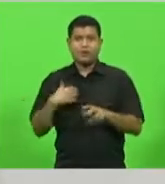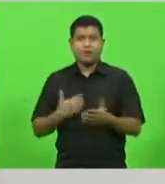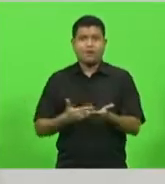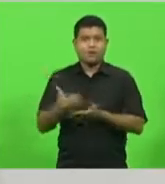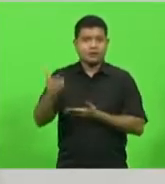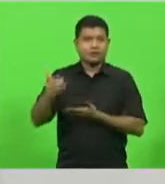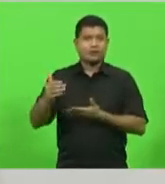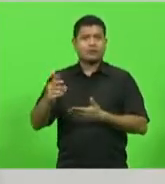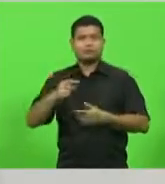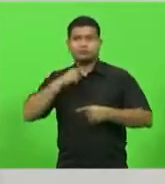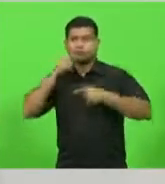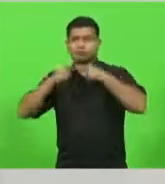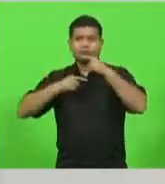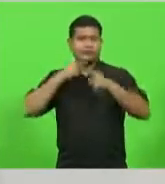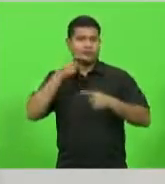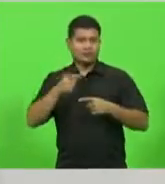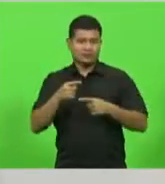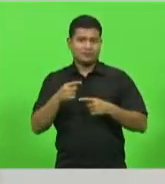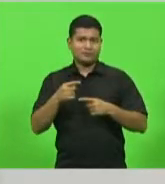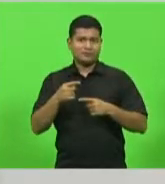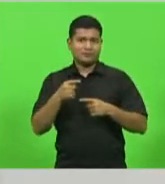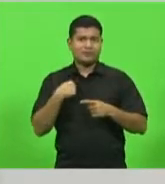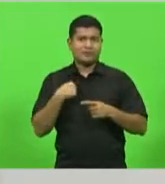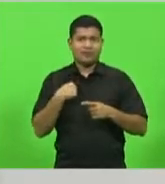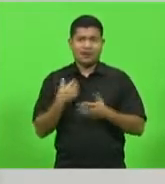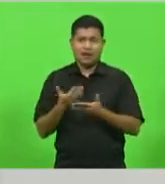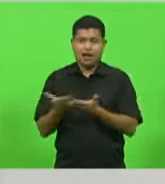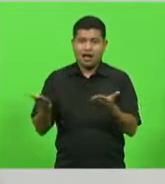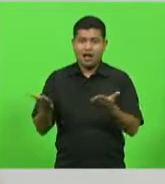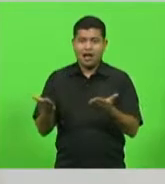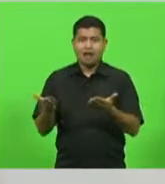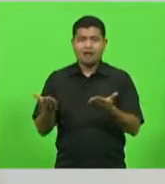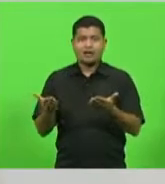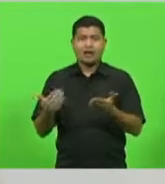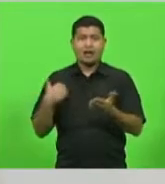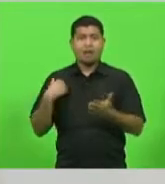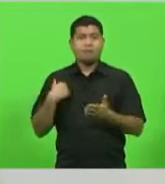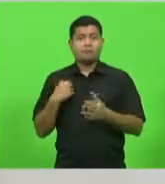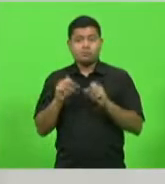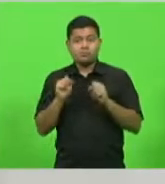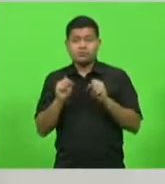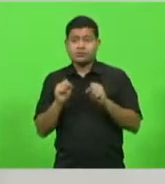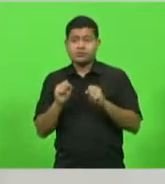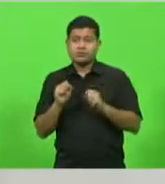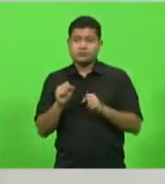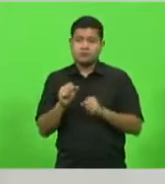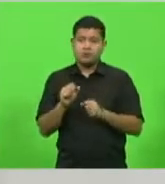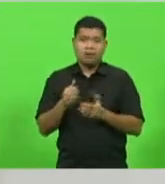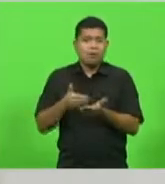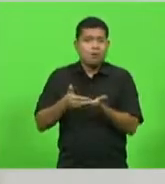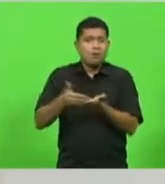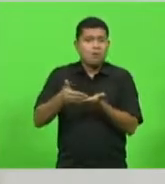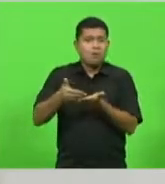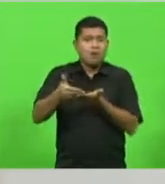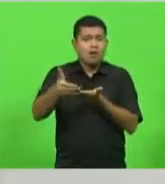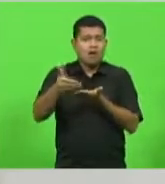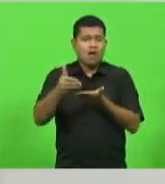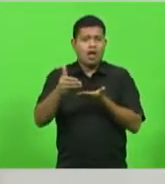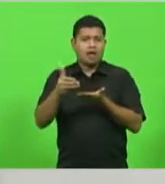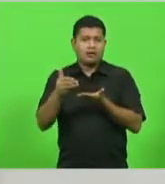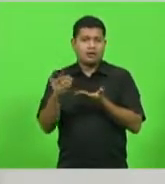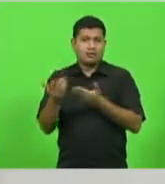tempo, o que até então era um surto de um vírus desconhecido em um país